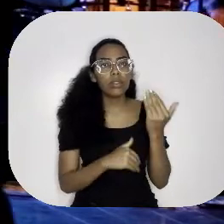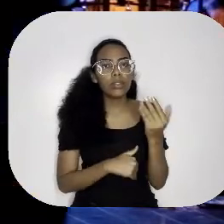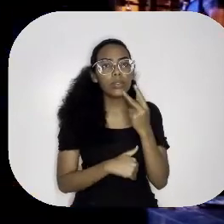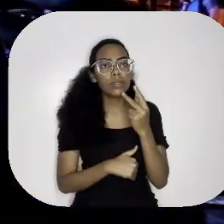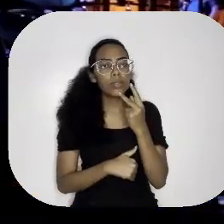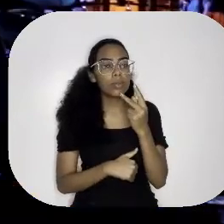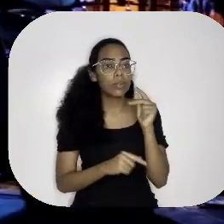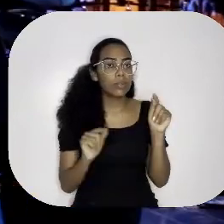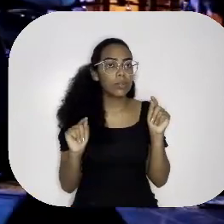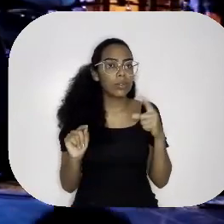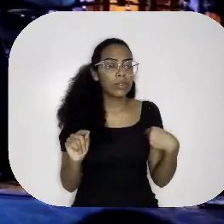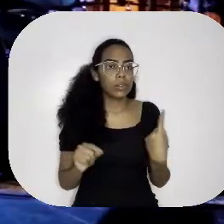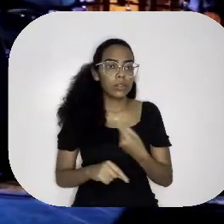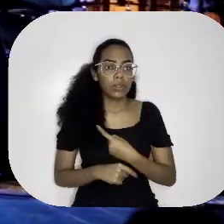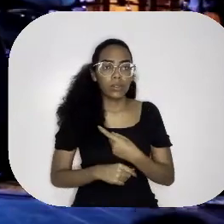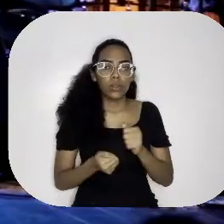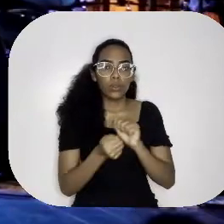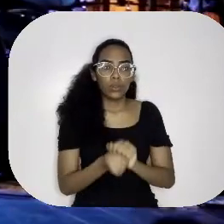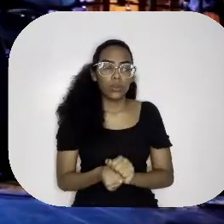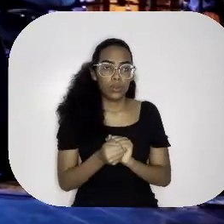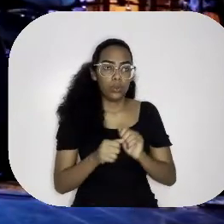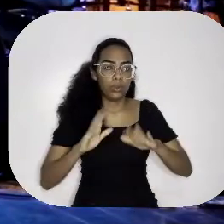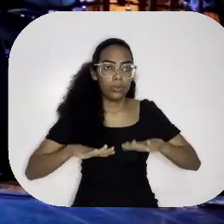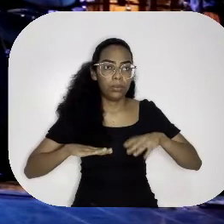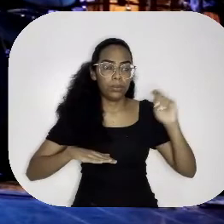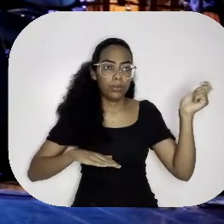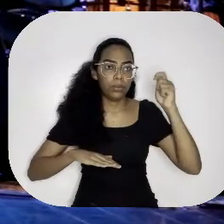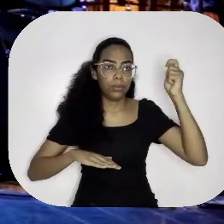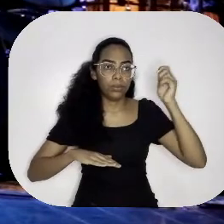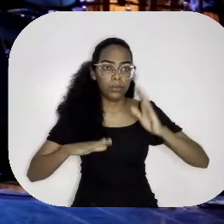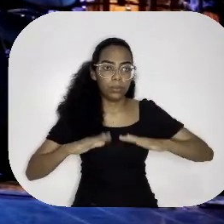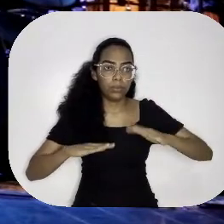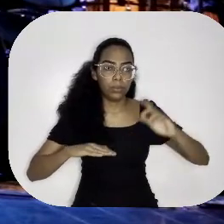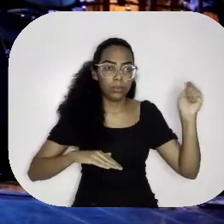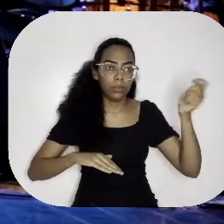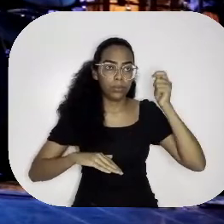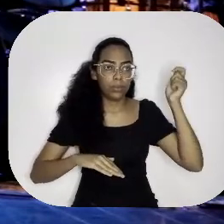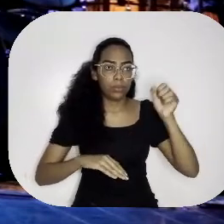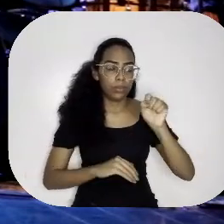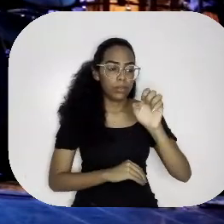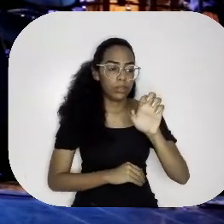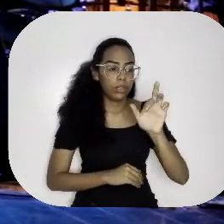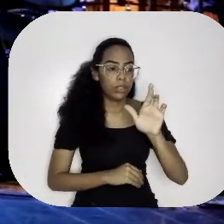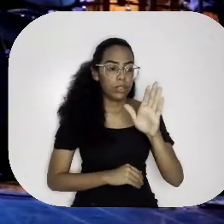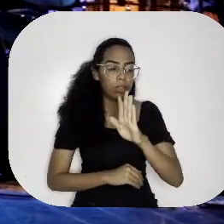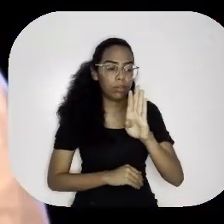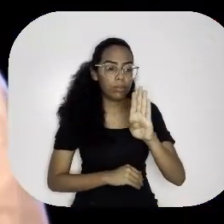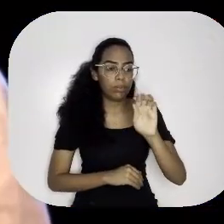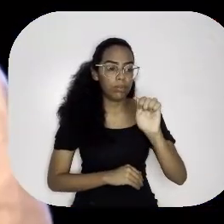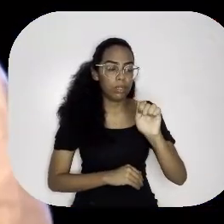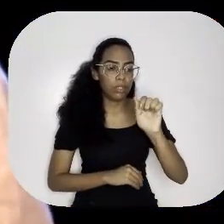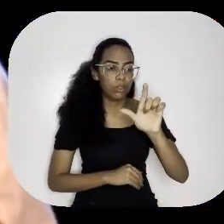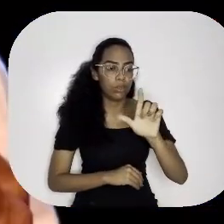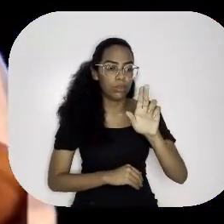Normal que traduzem essa minha questão com o maracatu é Ser o Baluaê, nossos meios viemos cantar, uma canção que eu